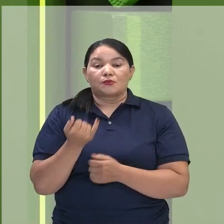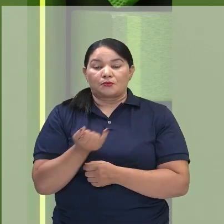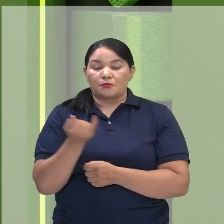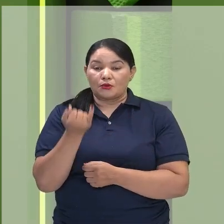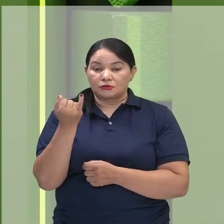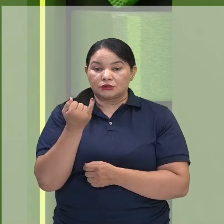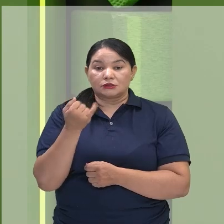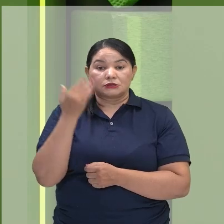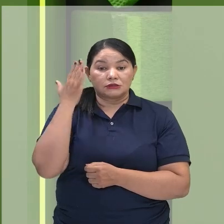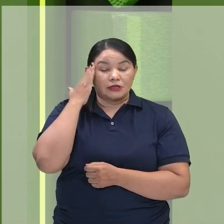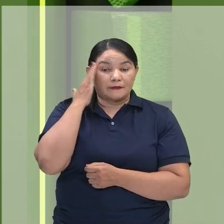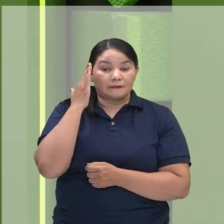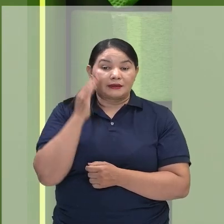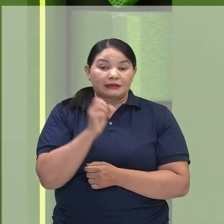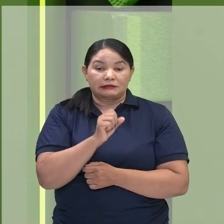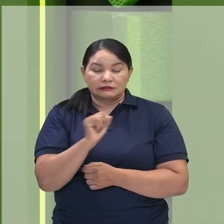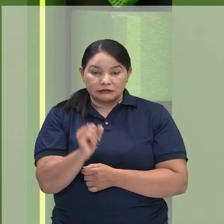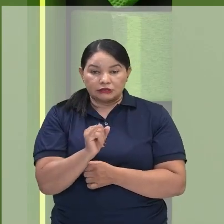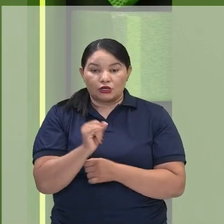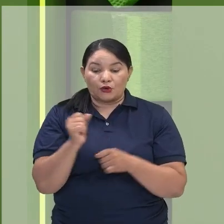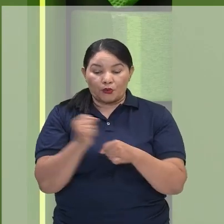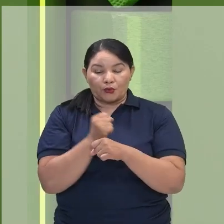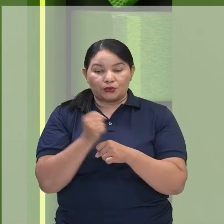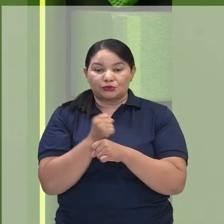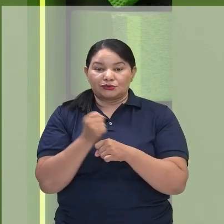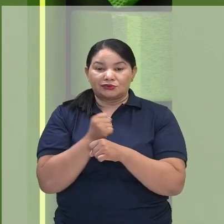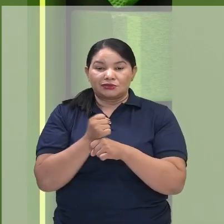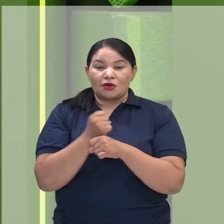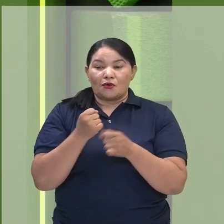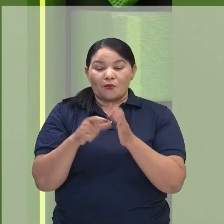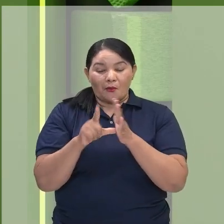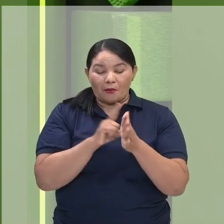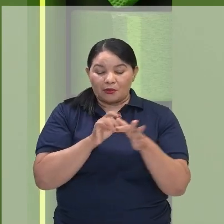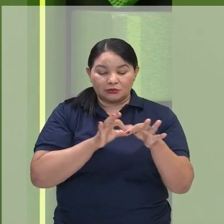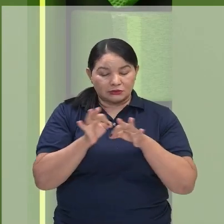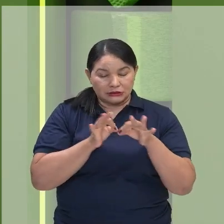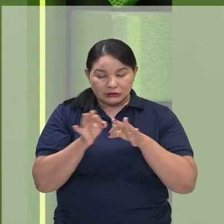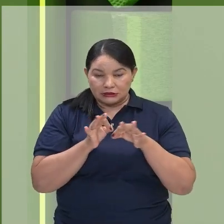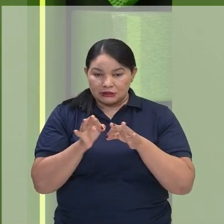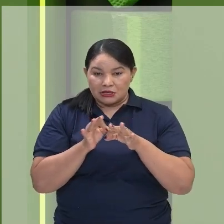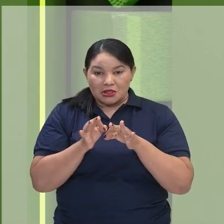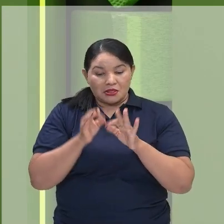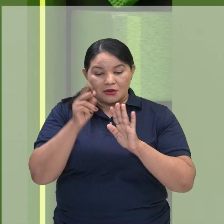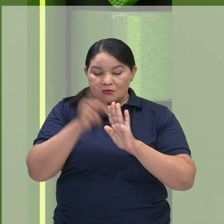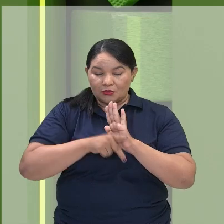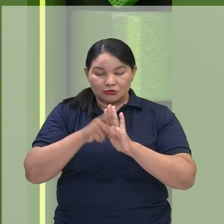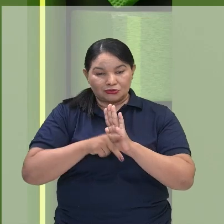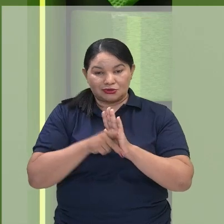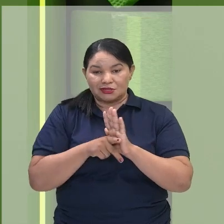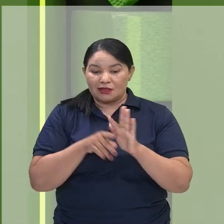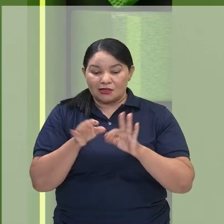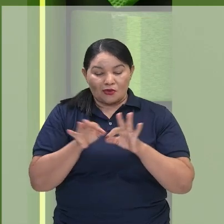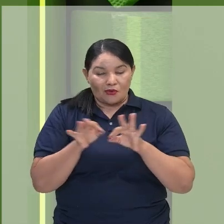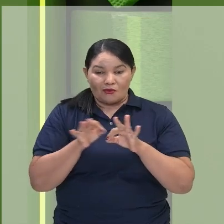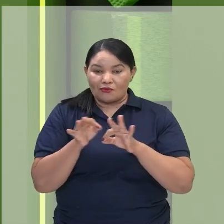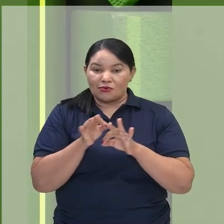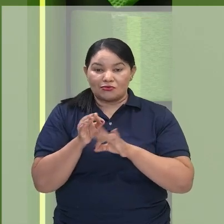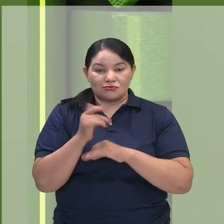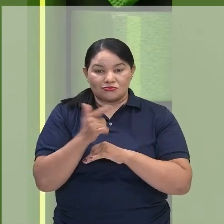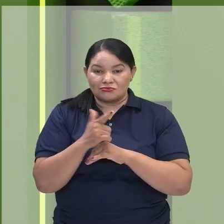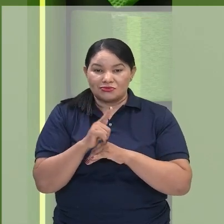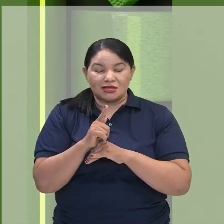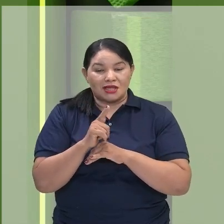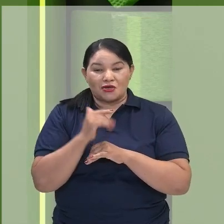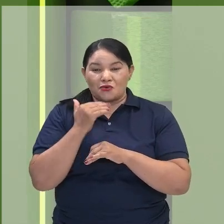acontecer quando uma construção ela foi mal elaborada, ela foi mal projetada, né? Alguns pontos ali